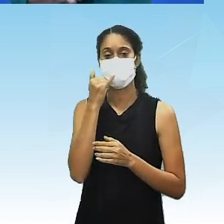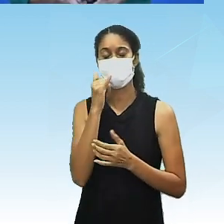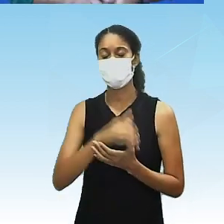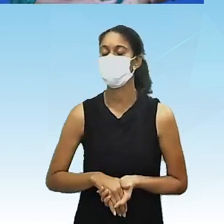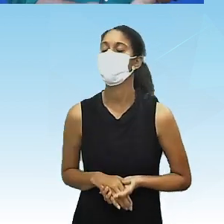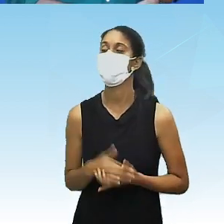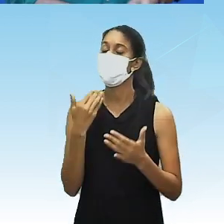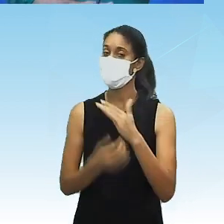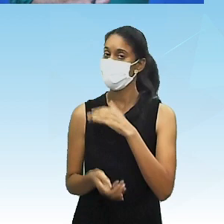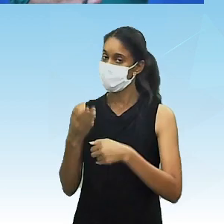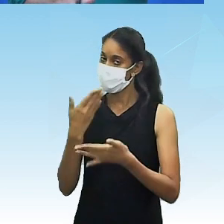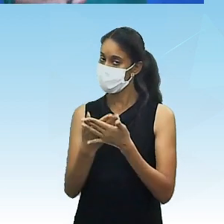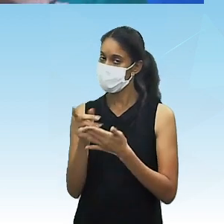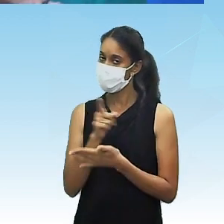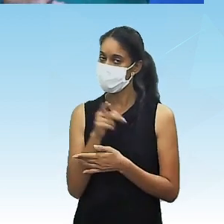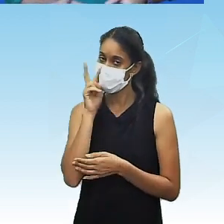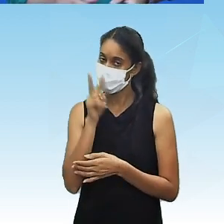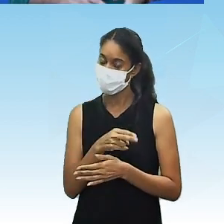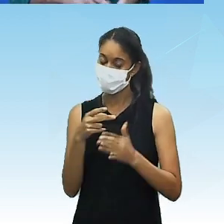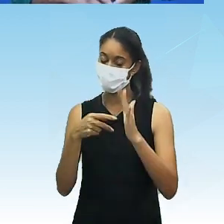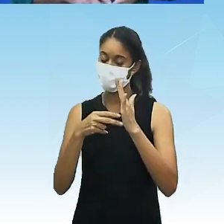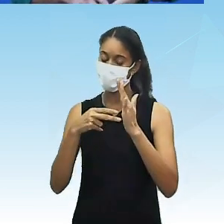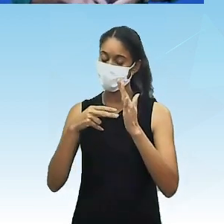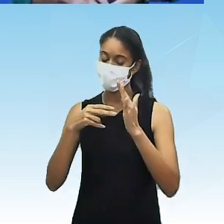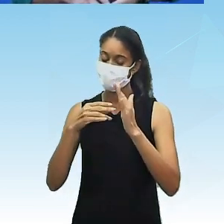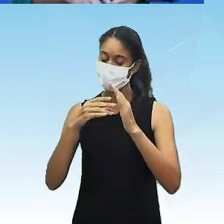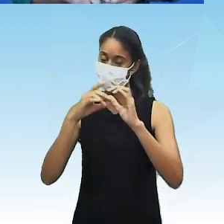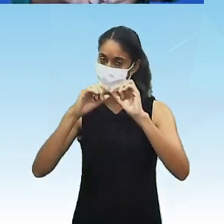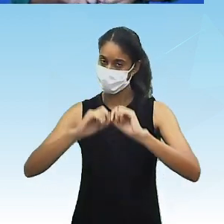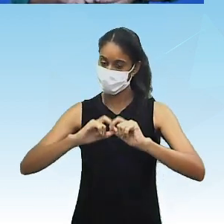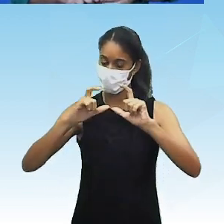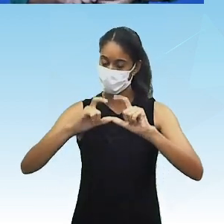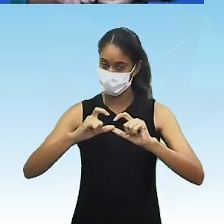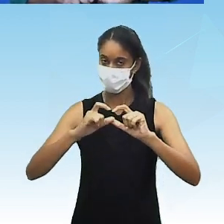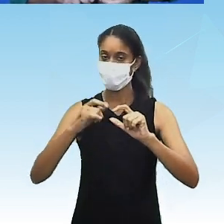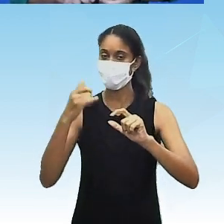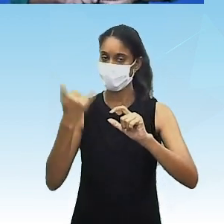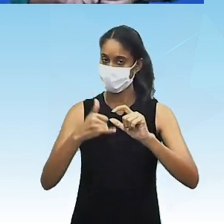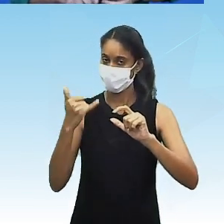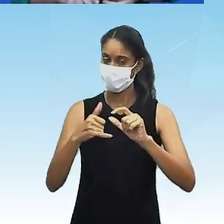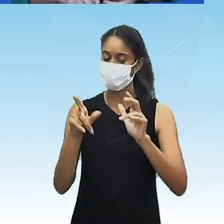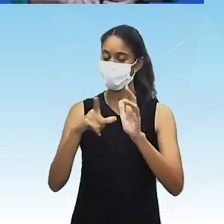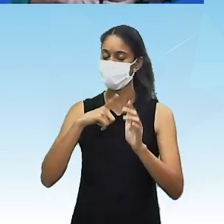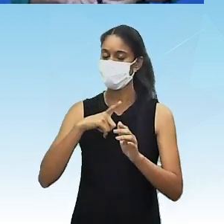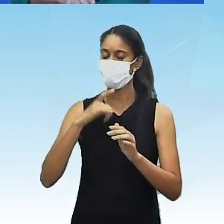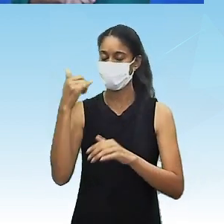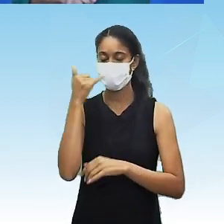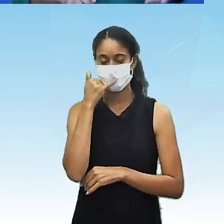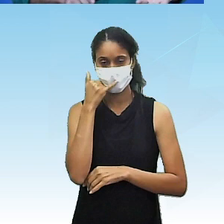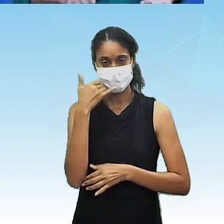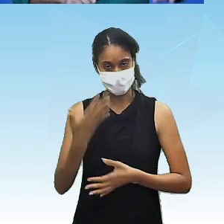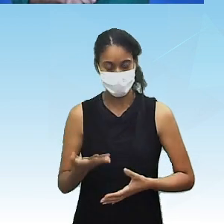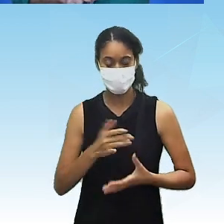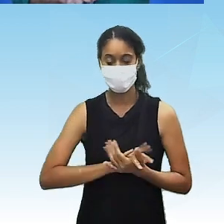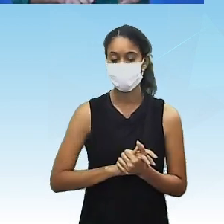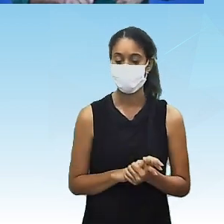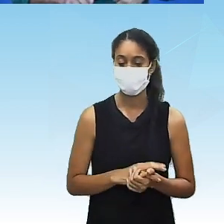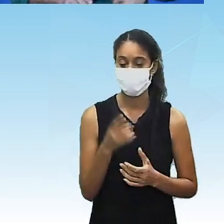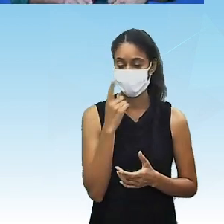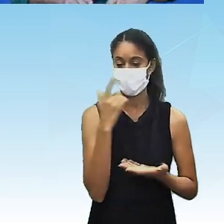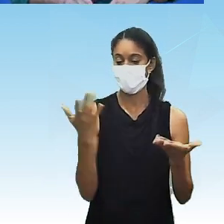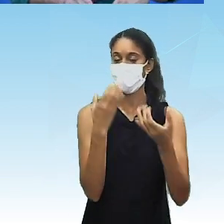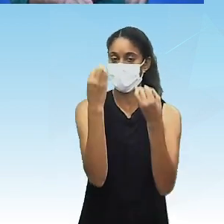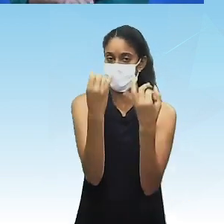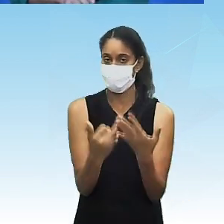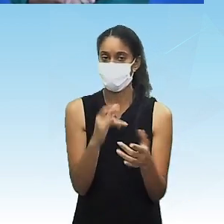não. Vamos embora? E o outro ponto final é calcular a corrente elétrica necessária para uma eletrólise. Por exemplo, falando agora